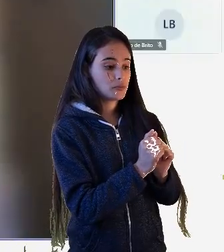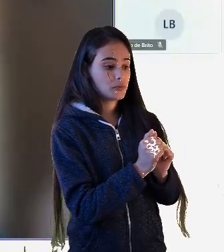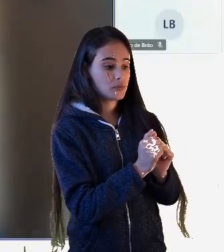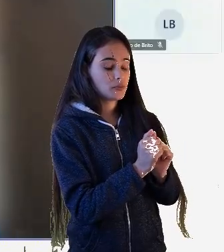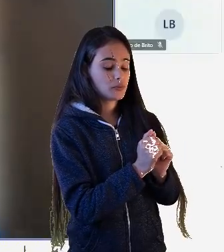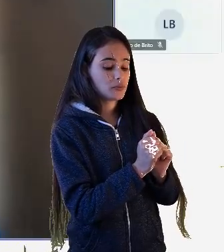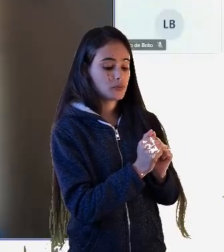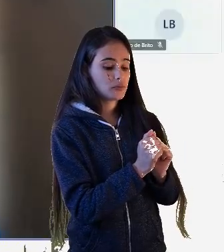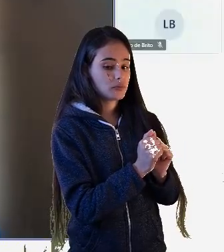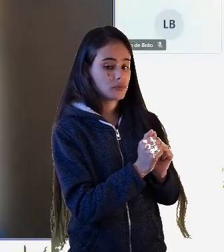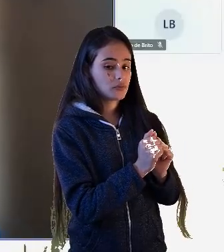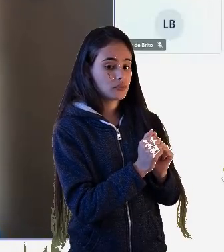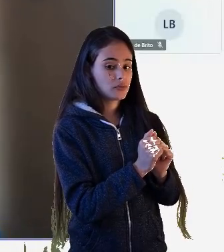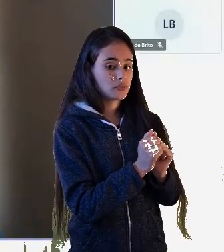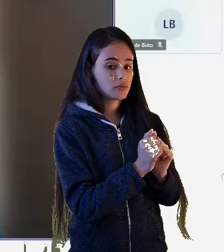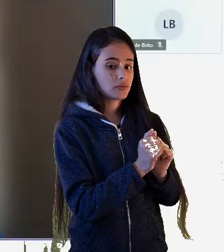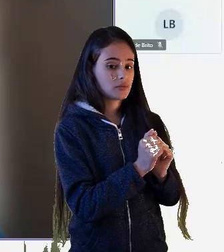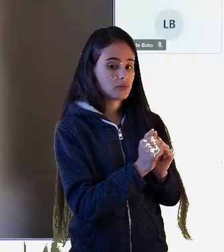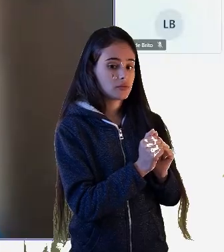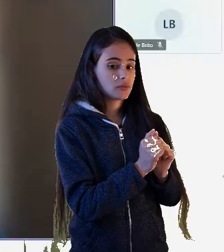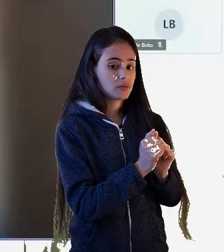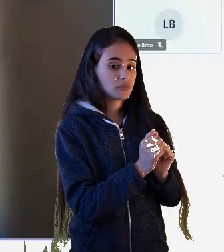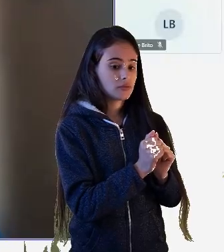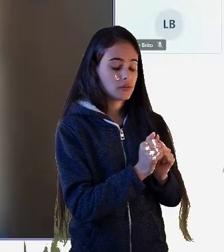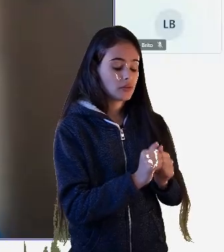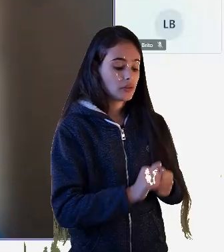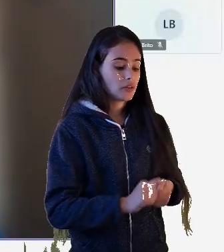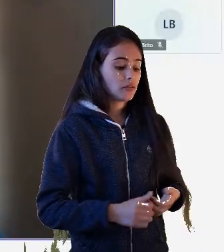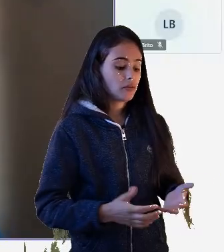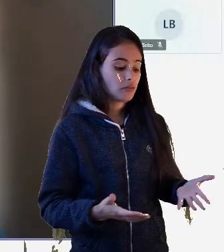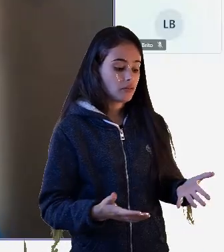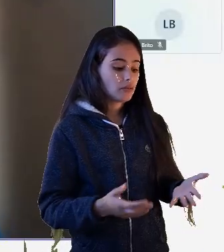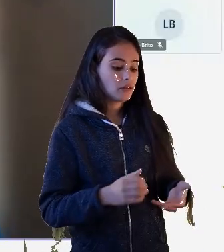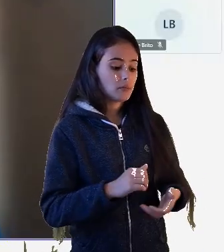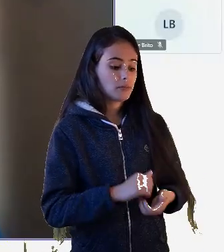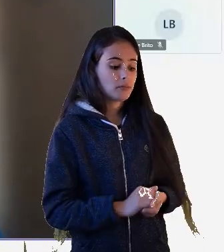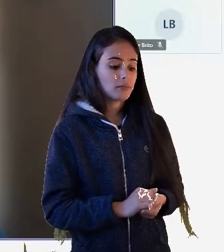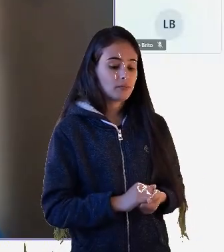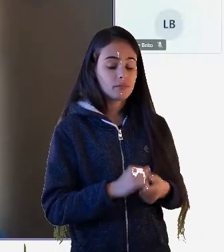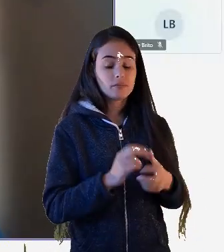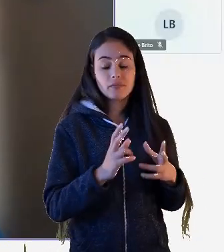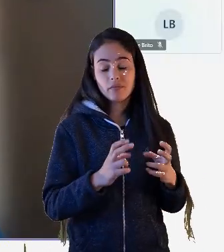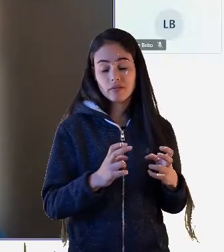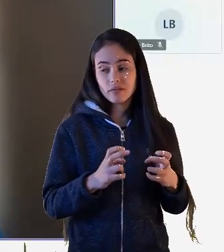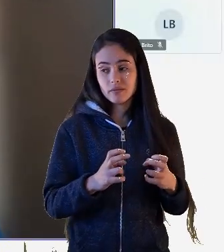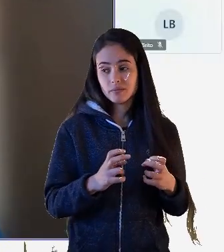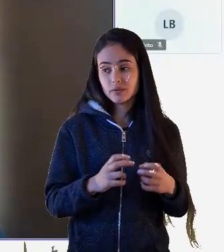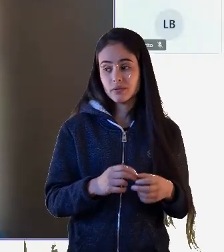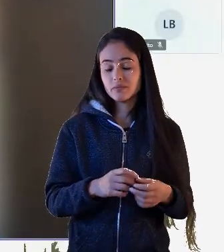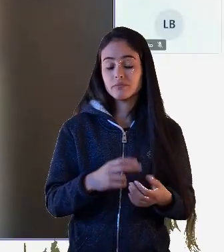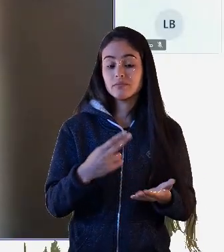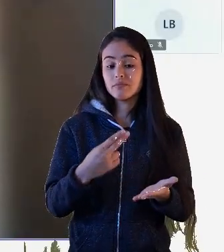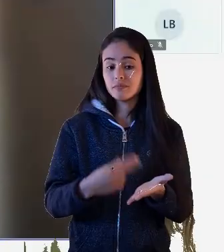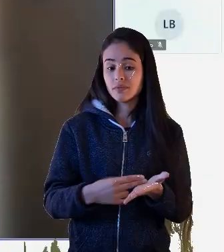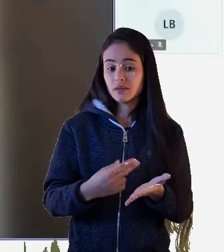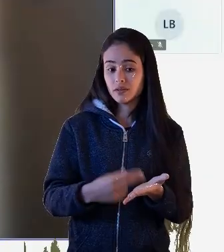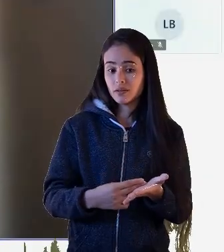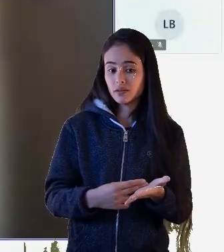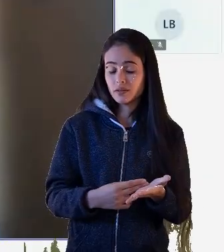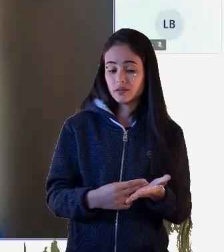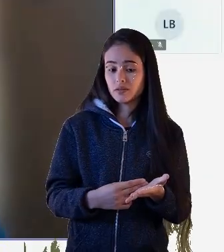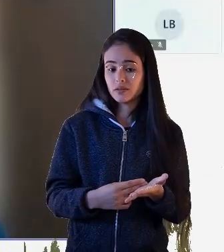faxineira, estudante, secretária, outra coisa. Não que isso seja menor, né? Mas porque as pessoas não a leem